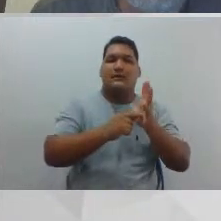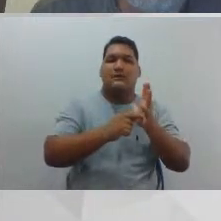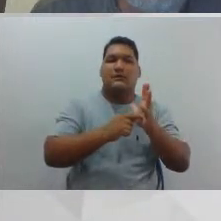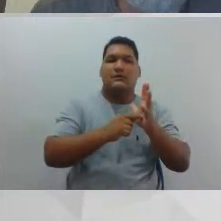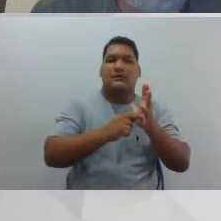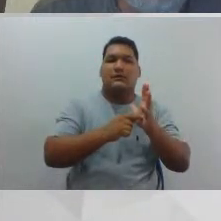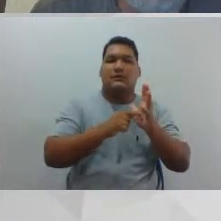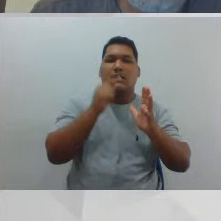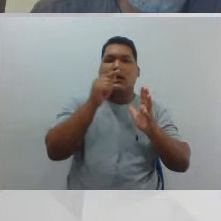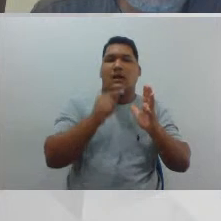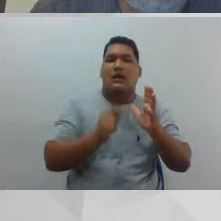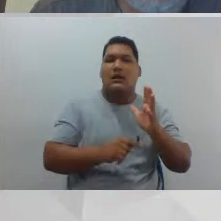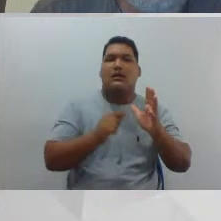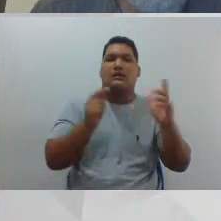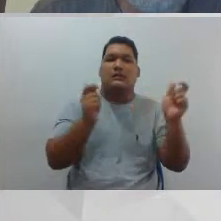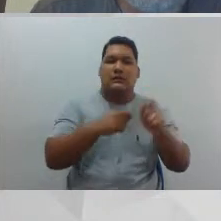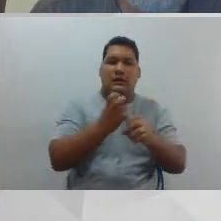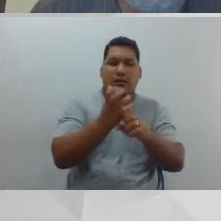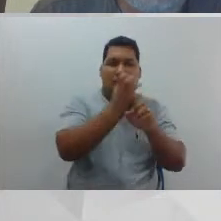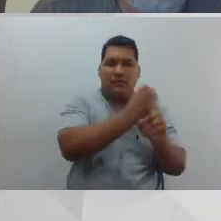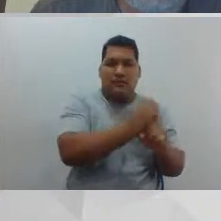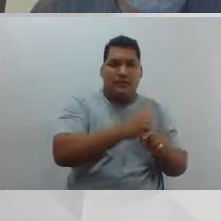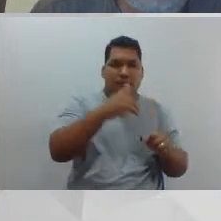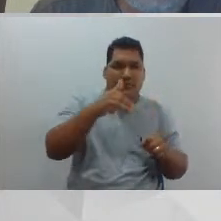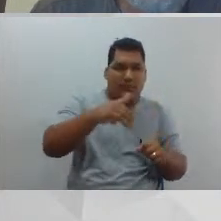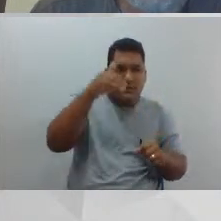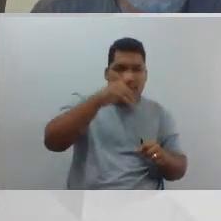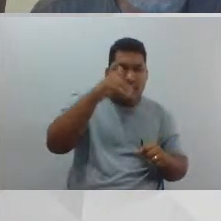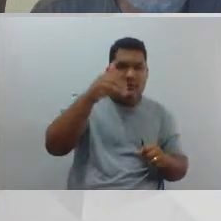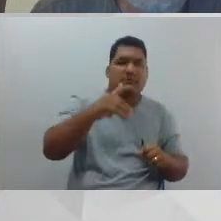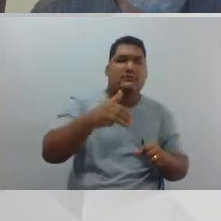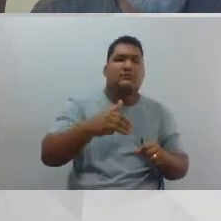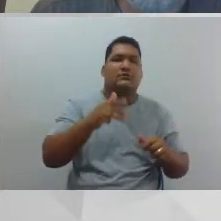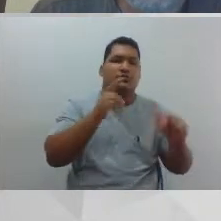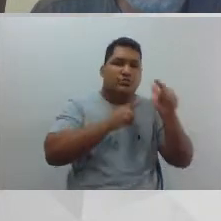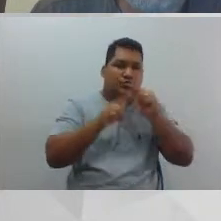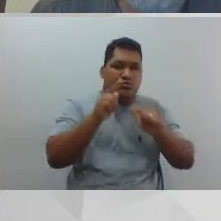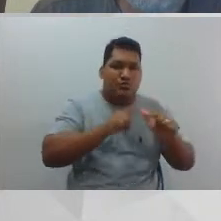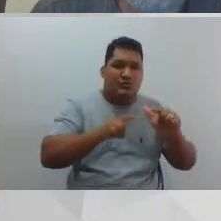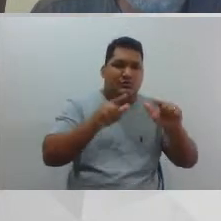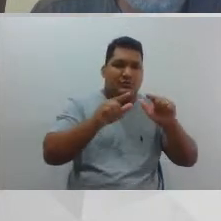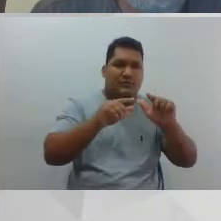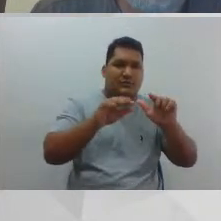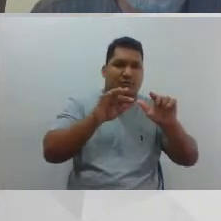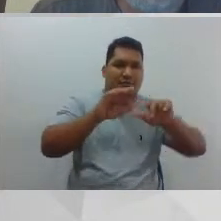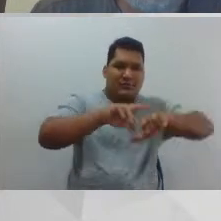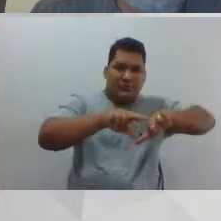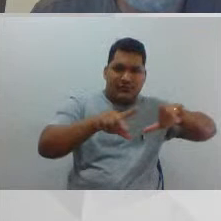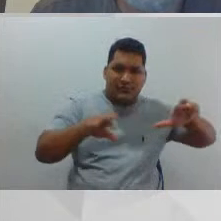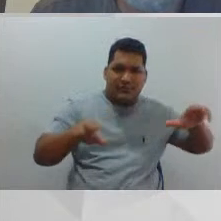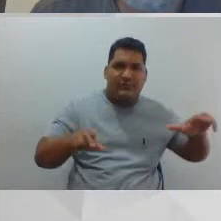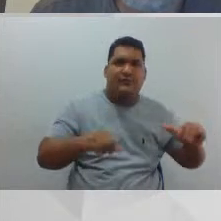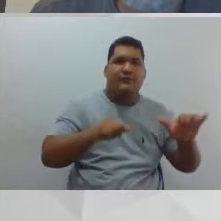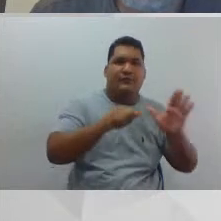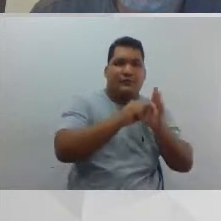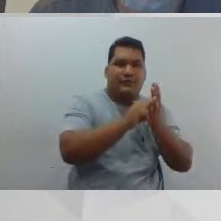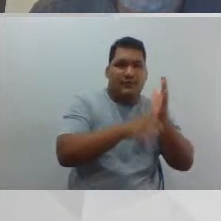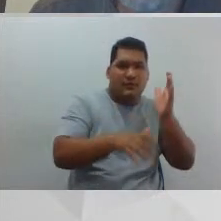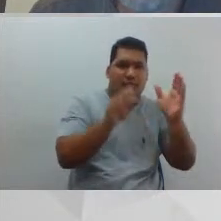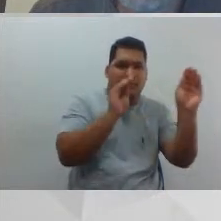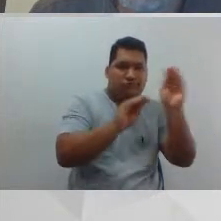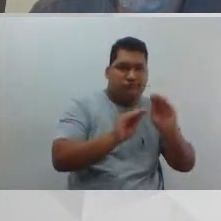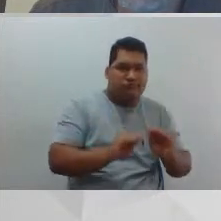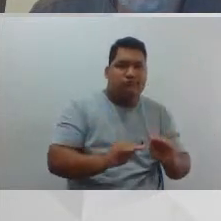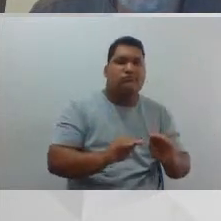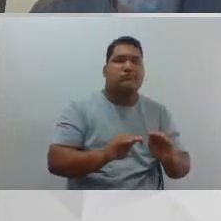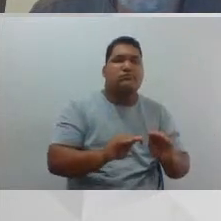muito bem a matemática, resolvem muito bem tarefas que são definidas completamente.